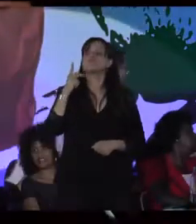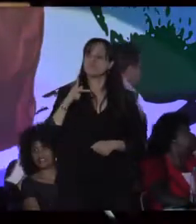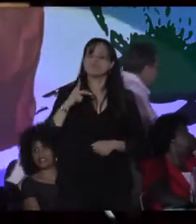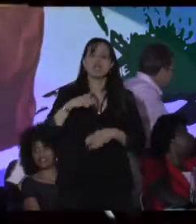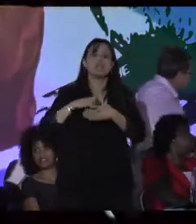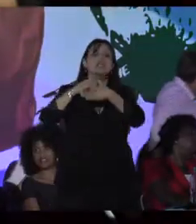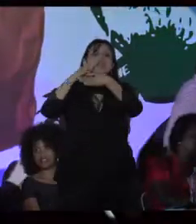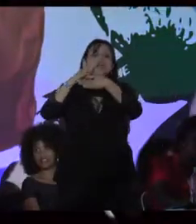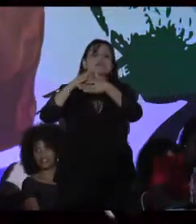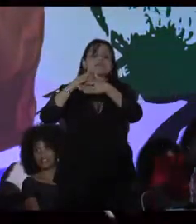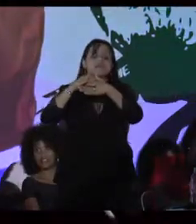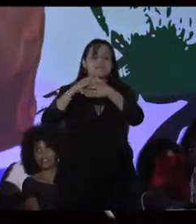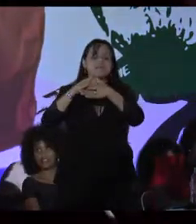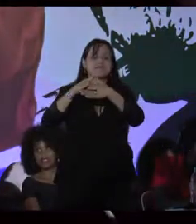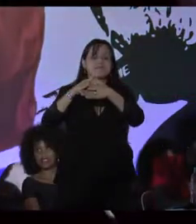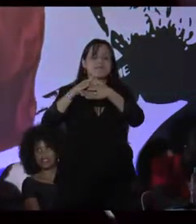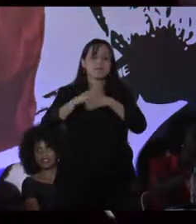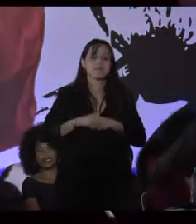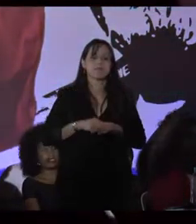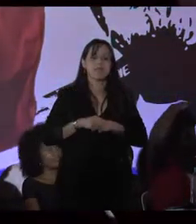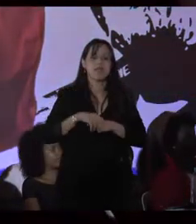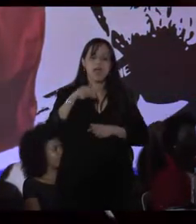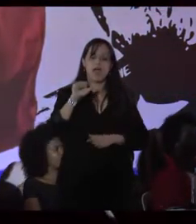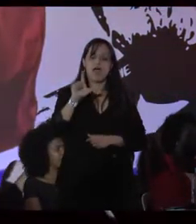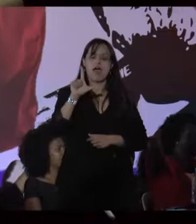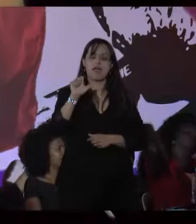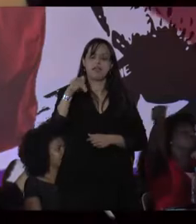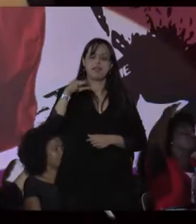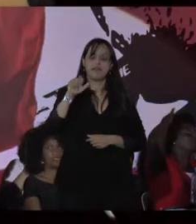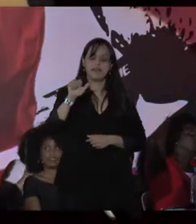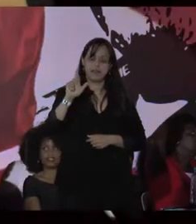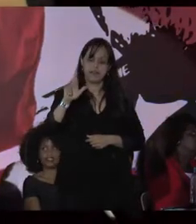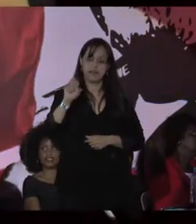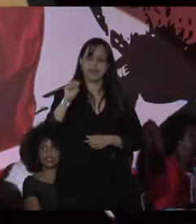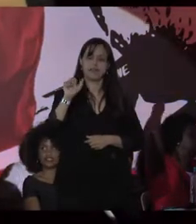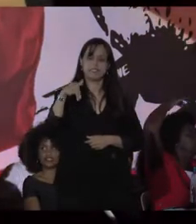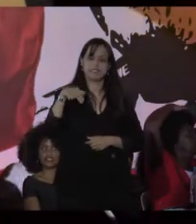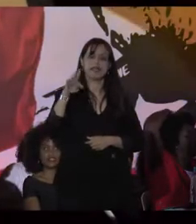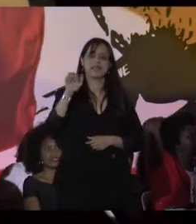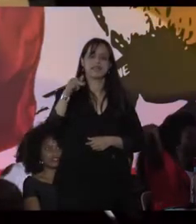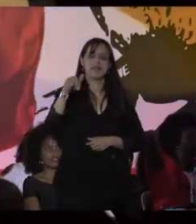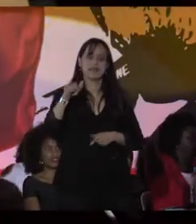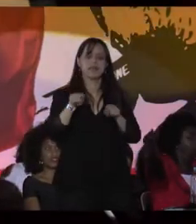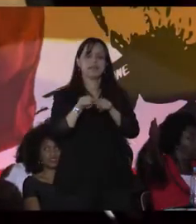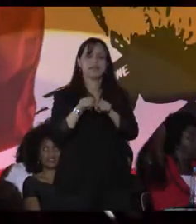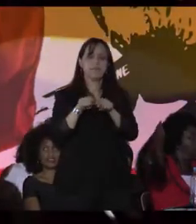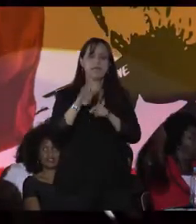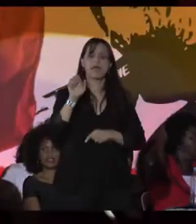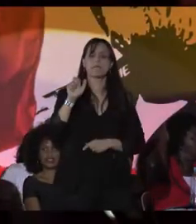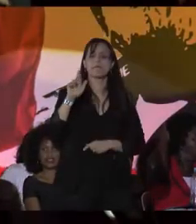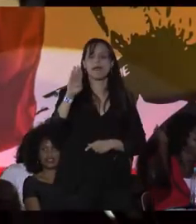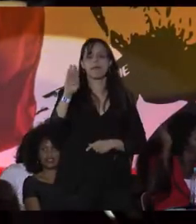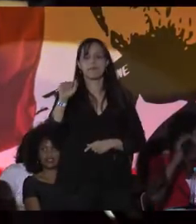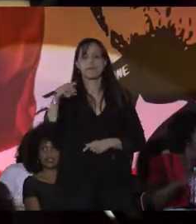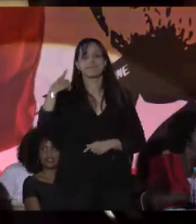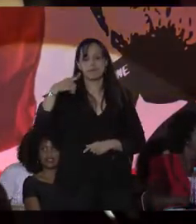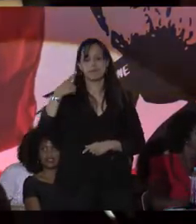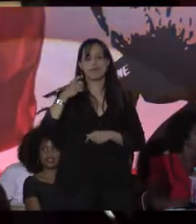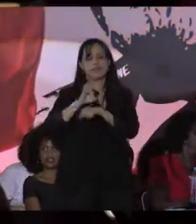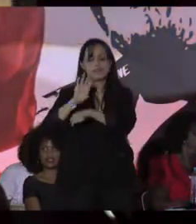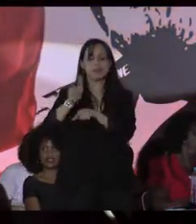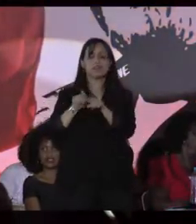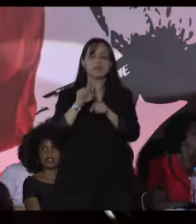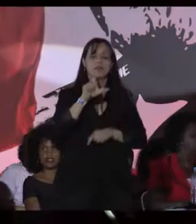pelo líder da nossa bancada, deputado Alencar Santana. Em seguida, nosso companheiro Barba, deputado estadual,